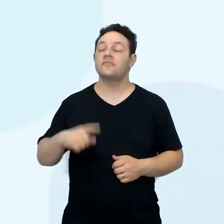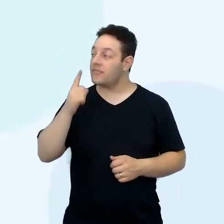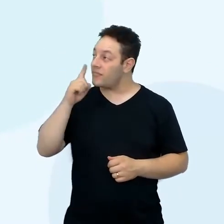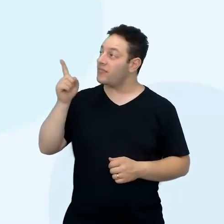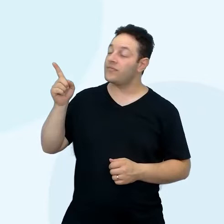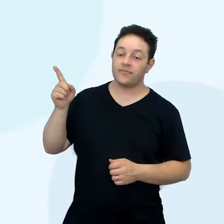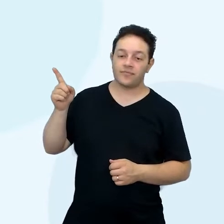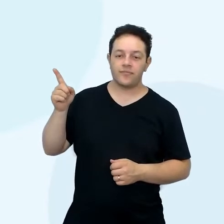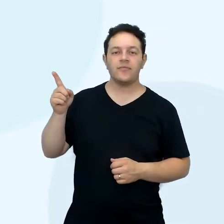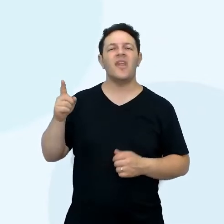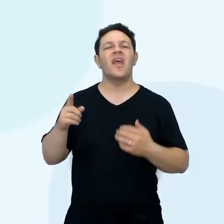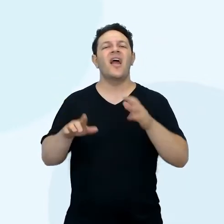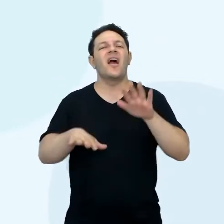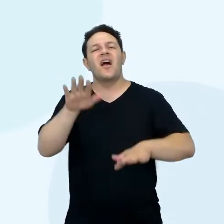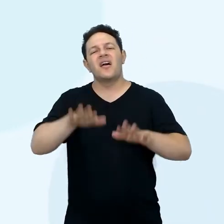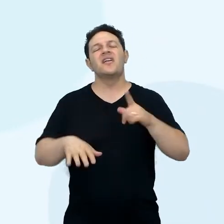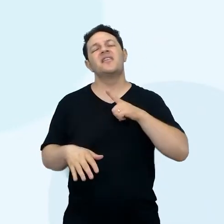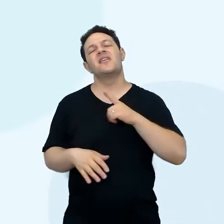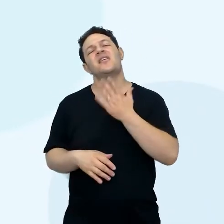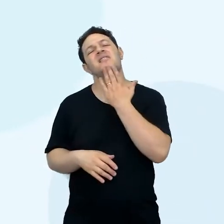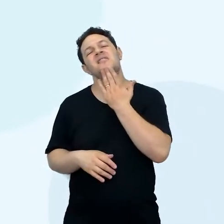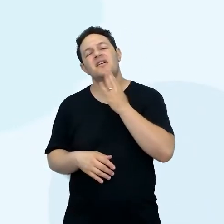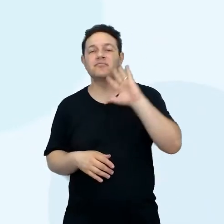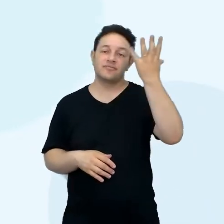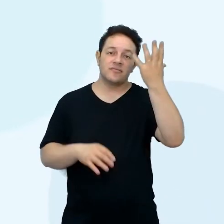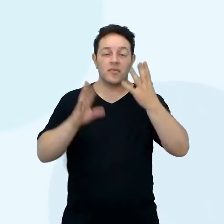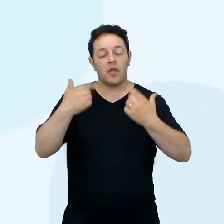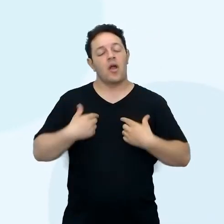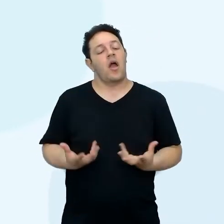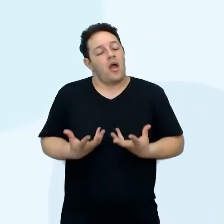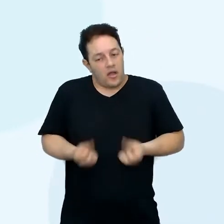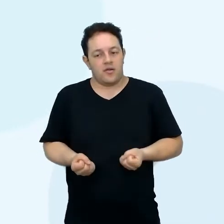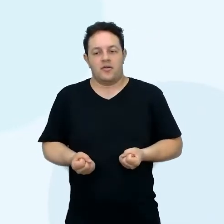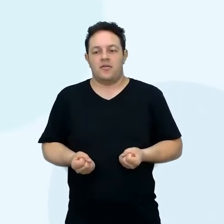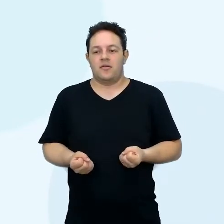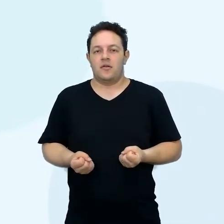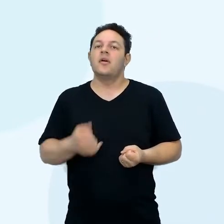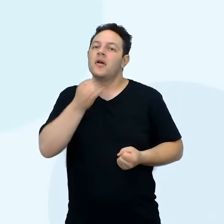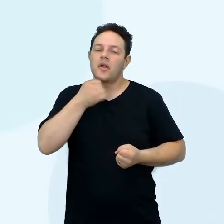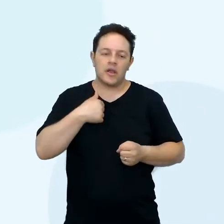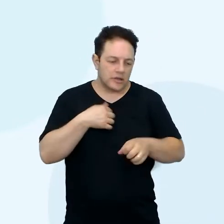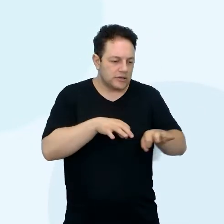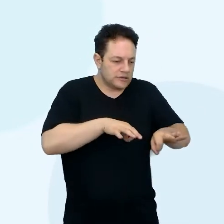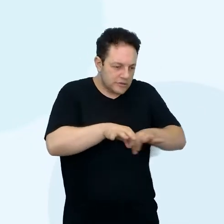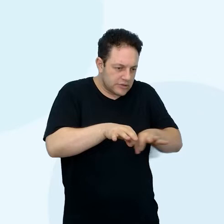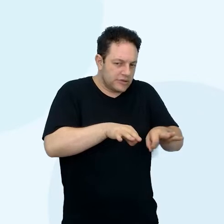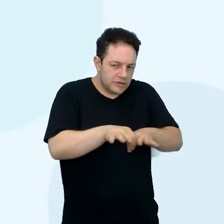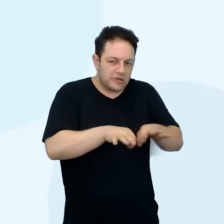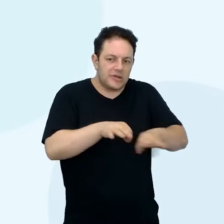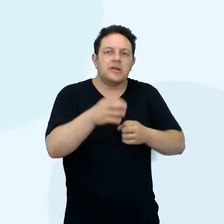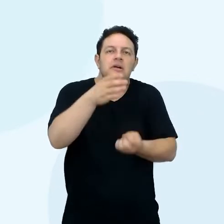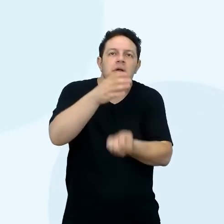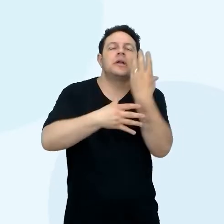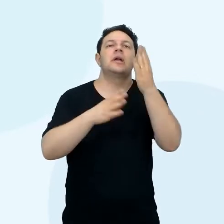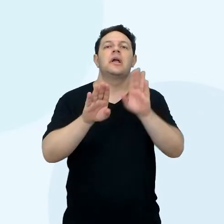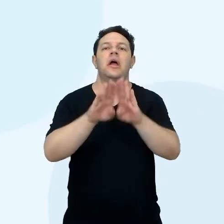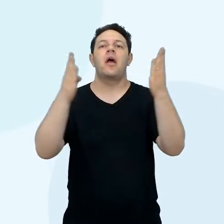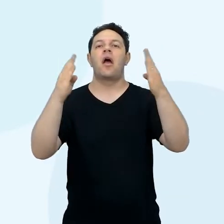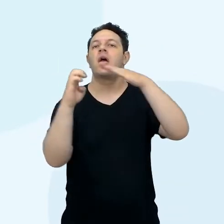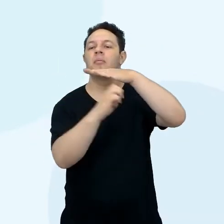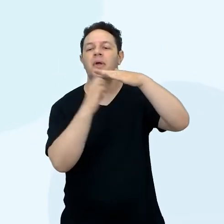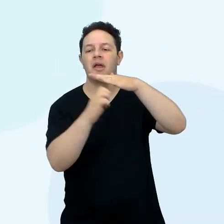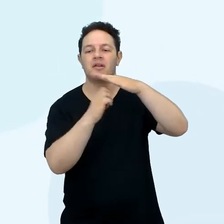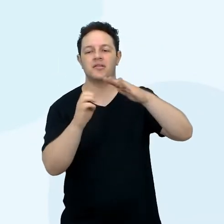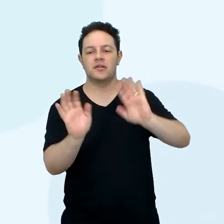Aceitar imperfeições. Existem empreendedores que passam muito tempo no planejamento antes de lançar a empresa. Apesar de